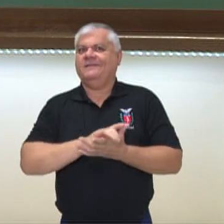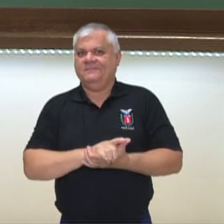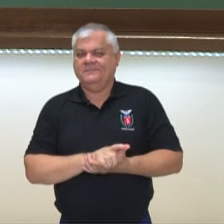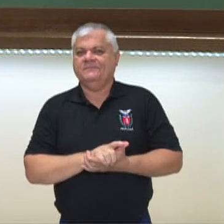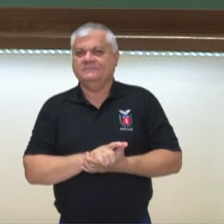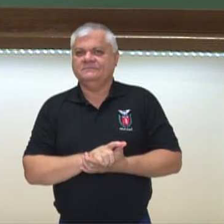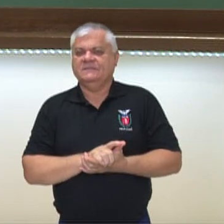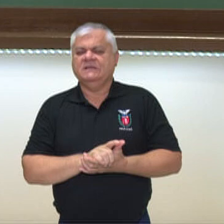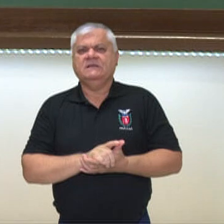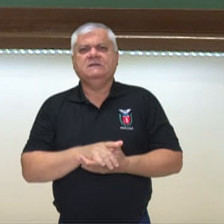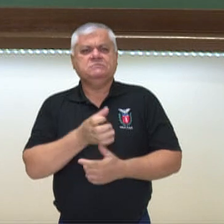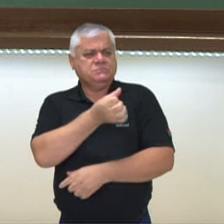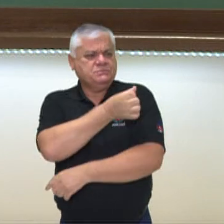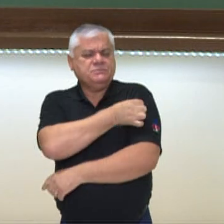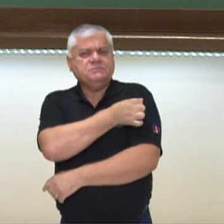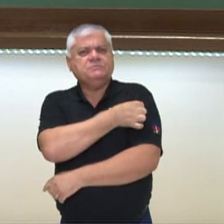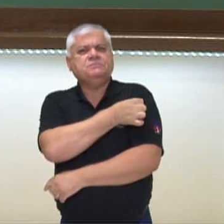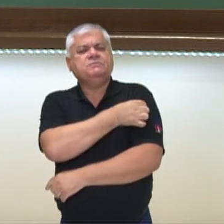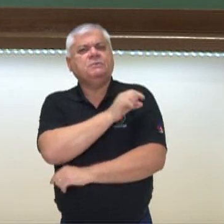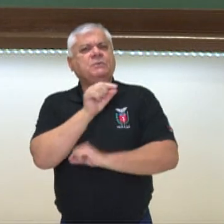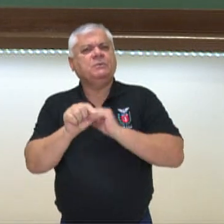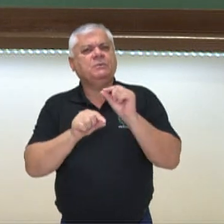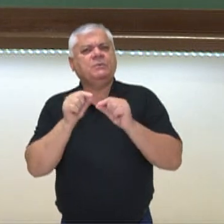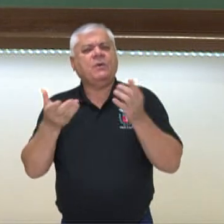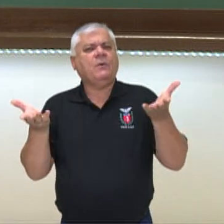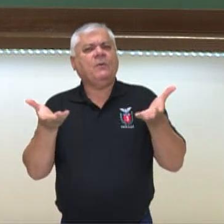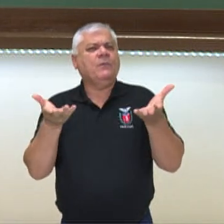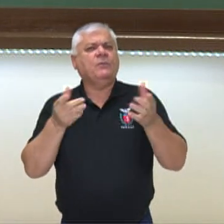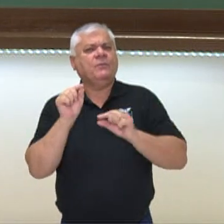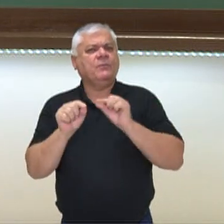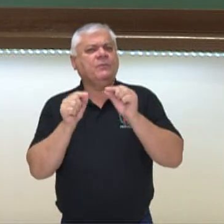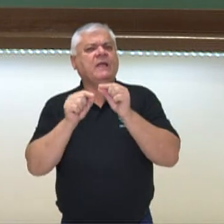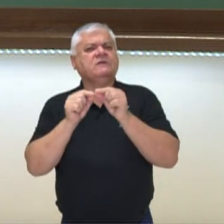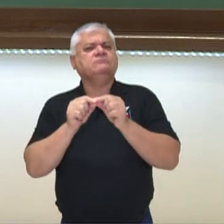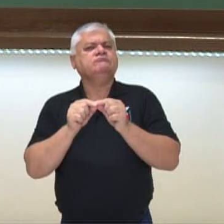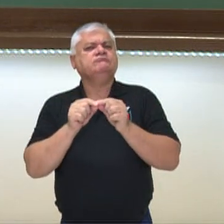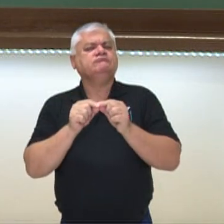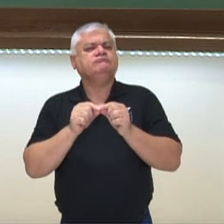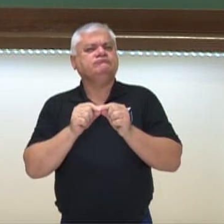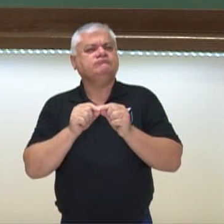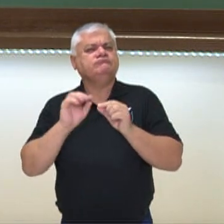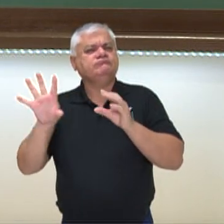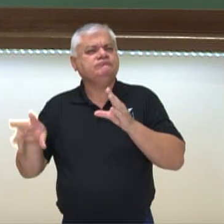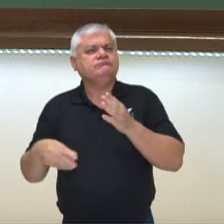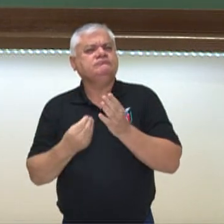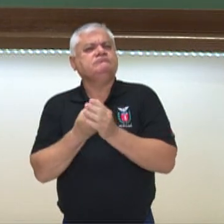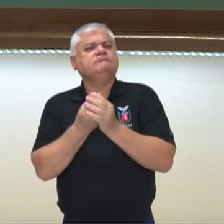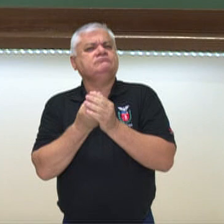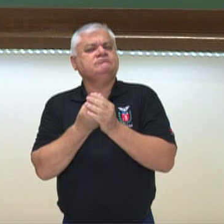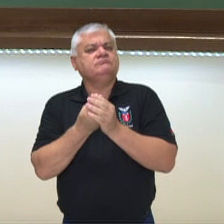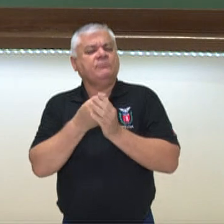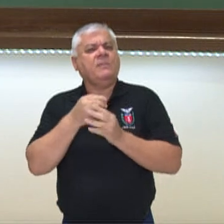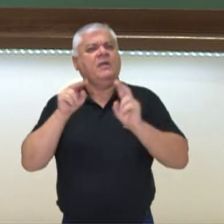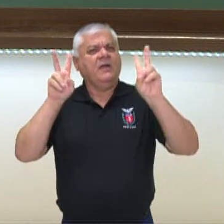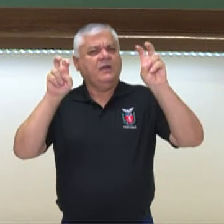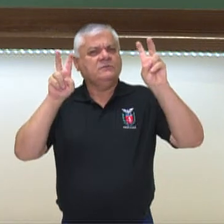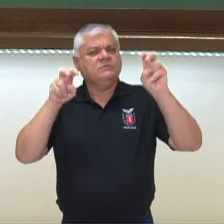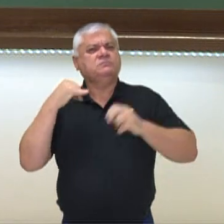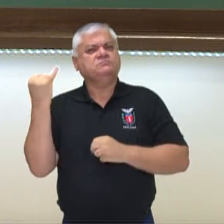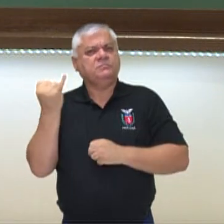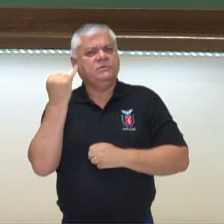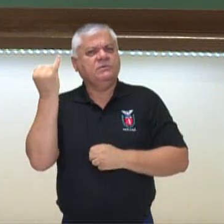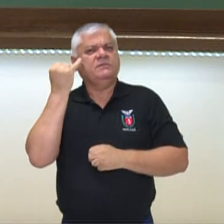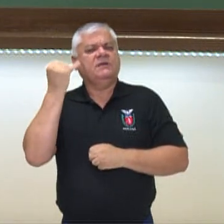Paraná, sexto ano, e aí vamos fazer hoje uma retomada de um assunto bem interessante que são